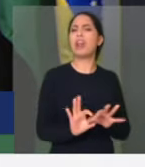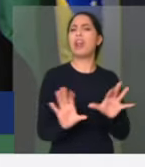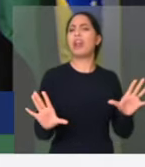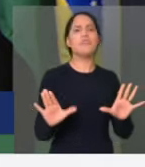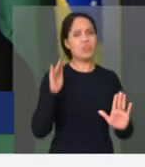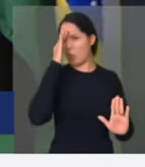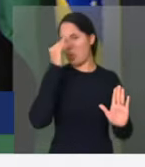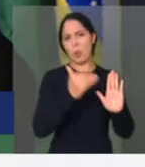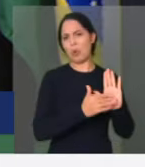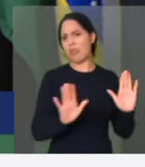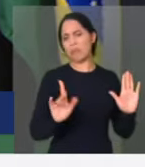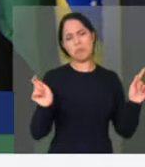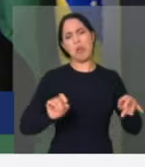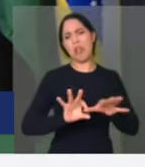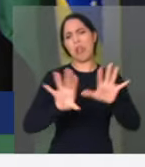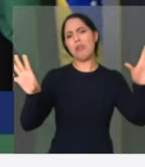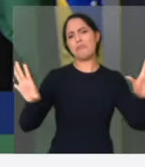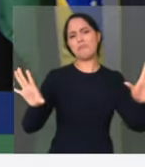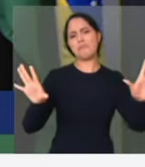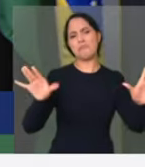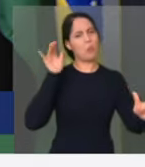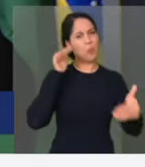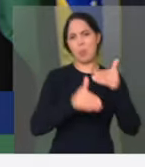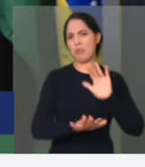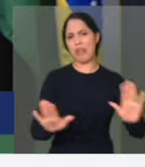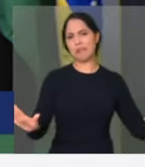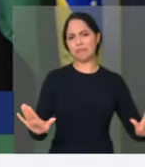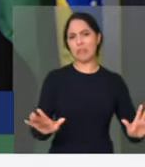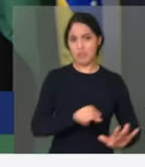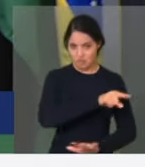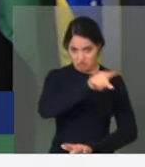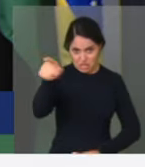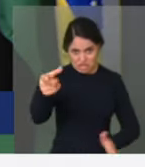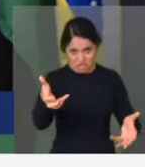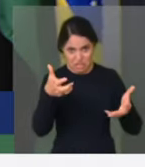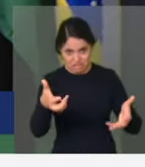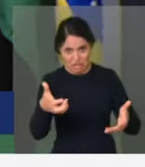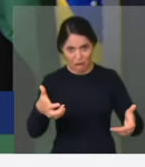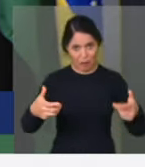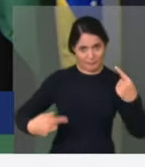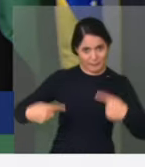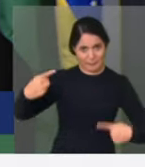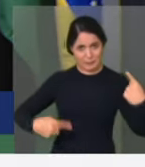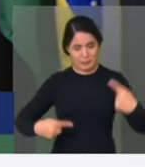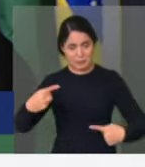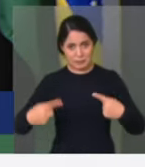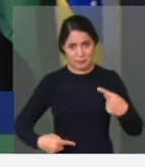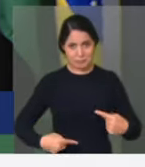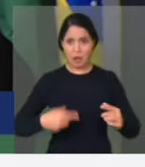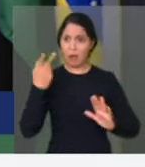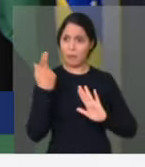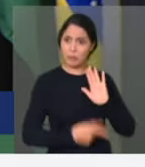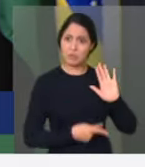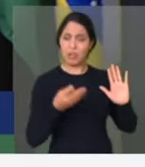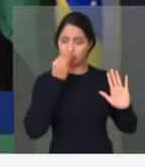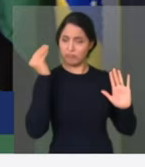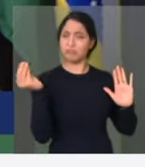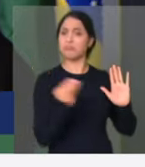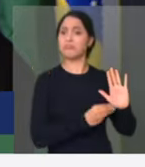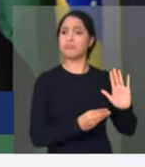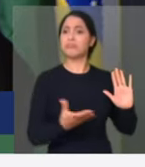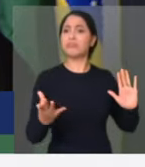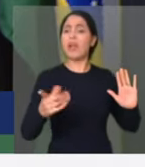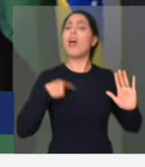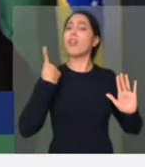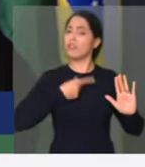é todo seu direito não brigar para que ele não passe e rejeitá-lo democraticamente porque